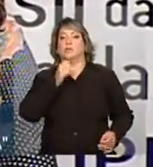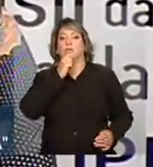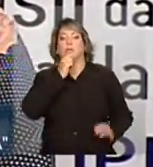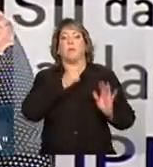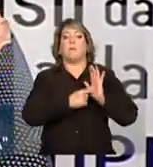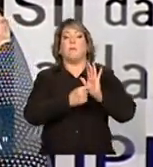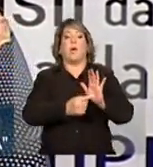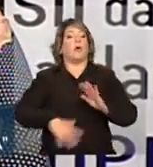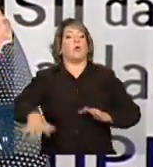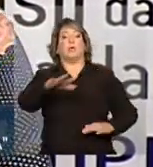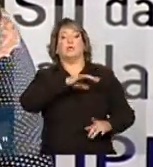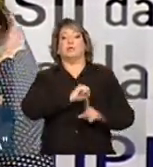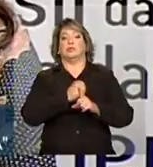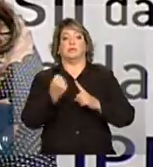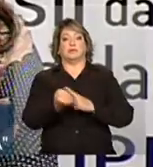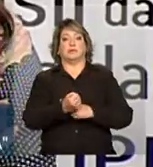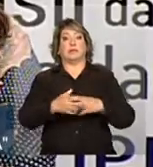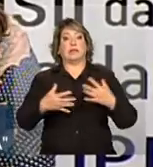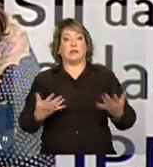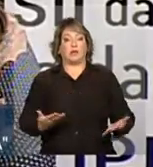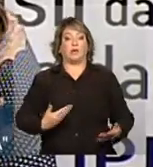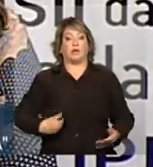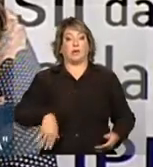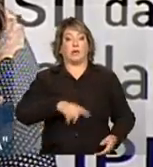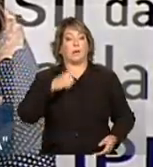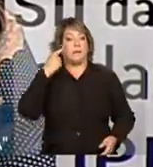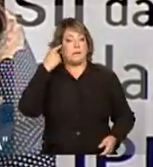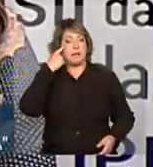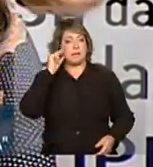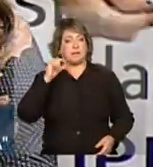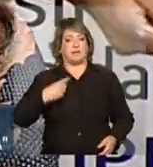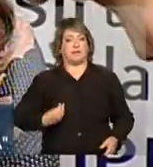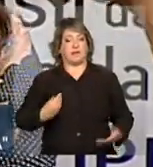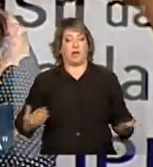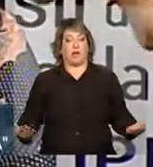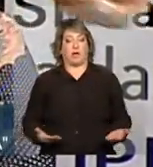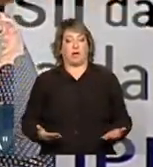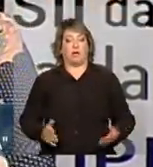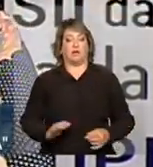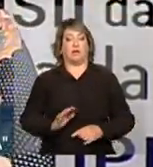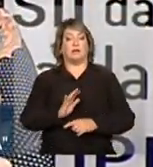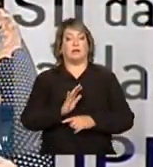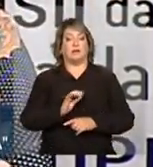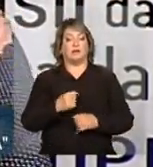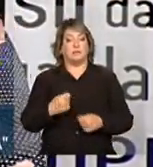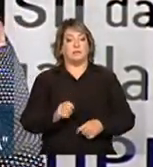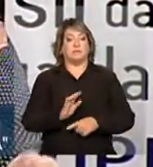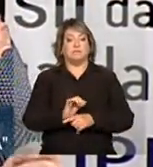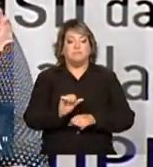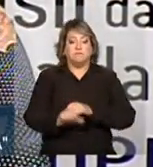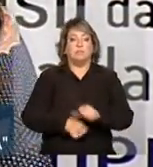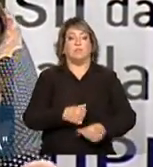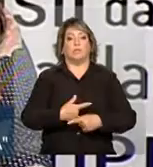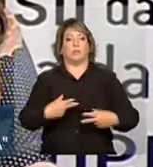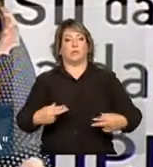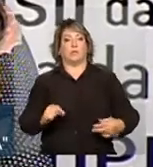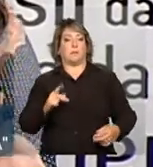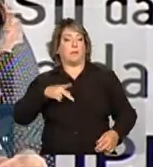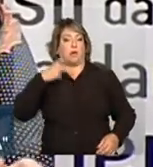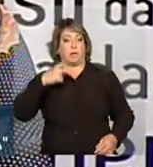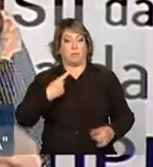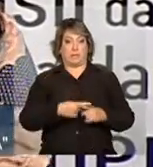né? Então, isso nos remete exatamente ao momento que a gente está vivendo de defesa de uma reforma política. Porque se a mulher